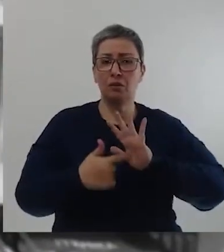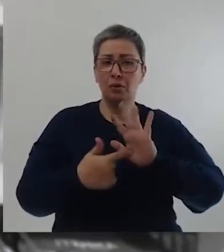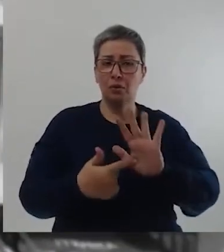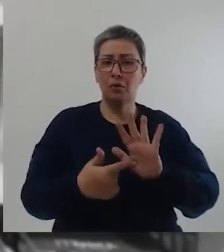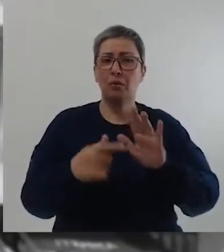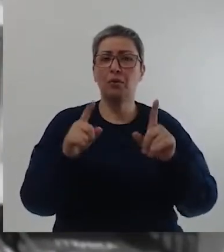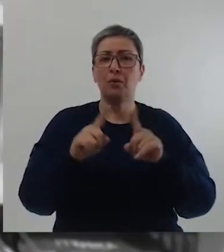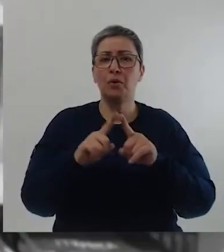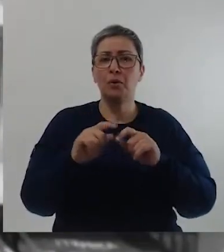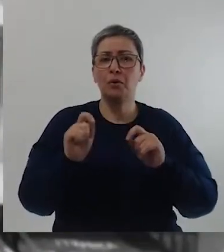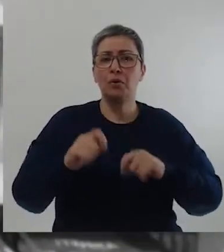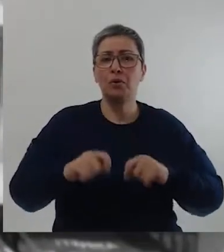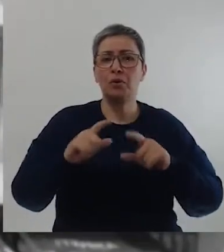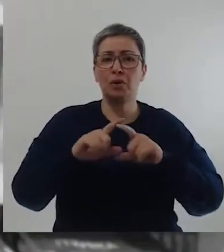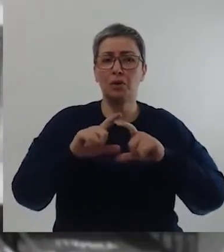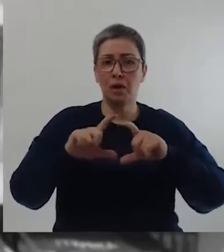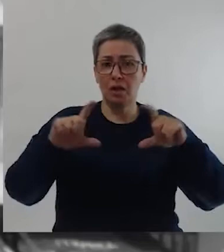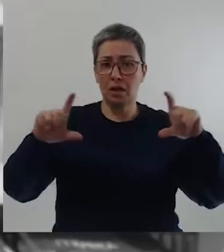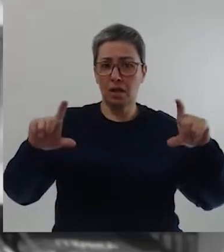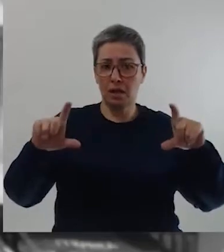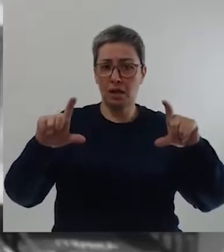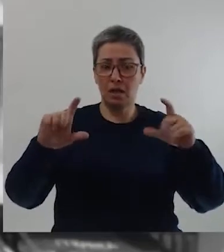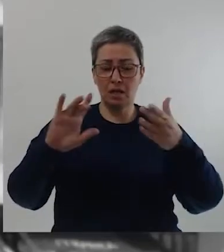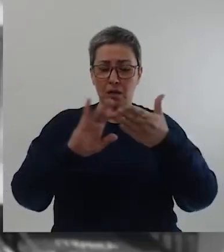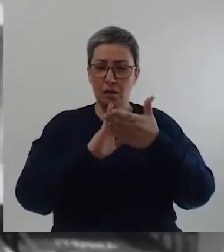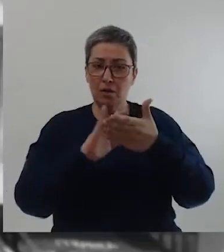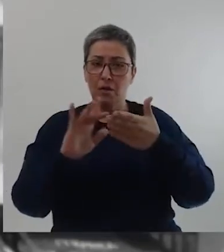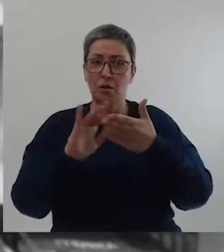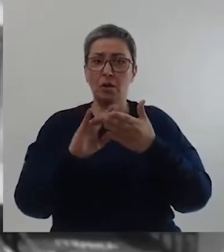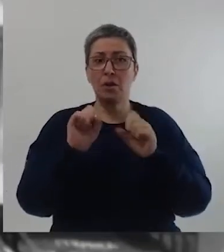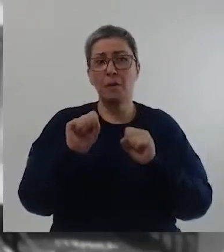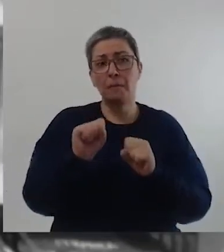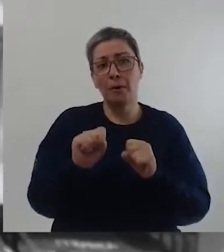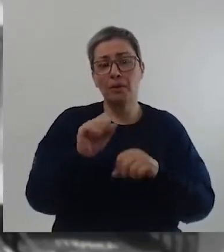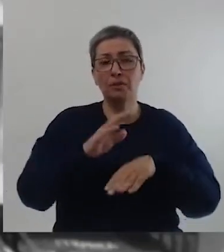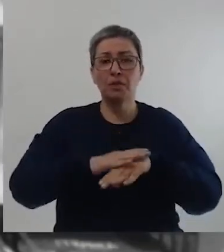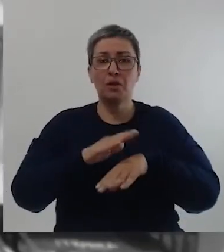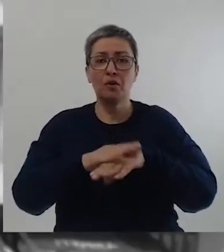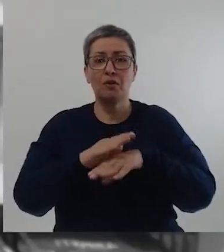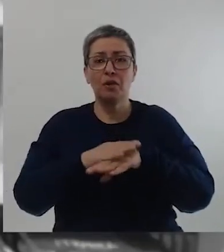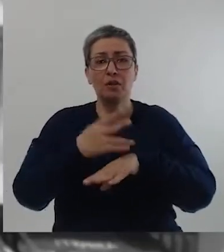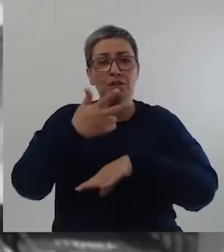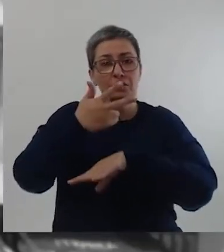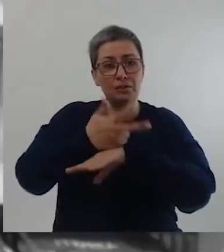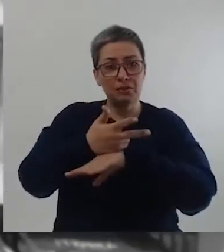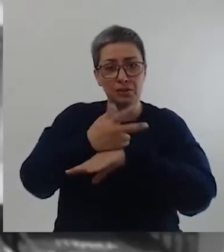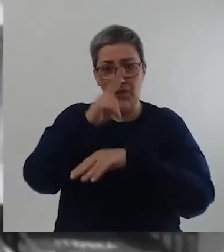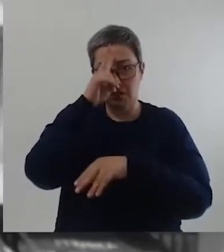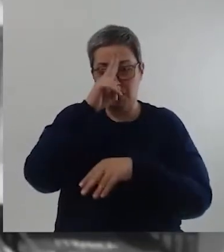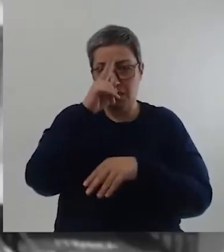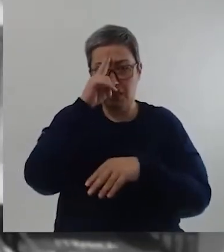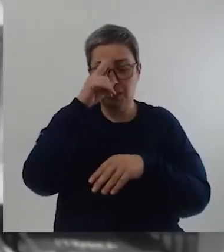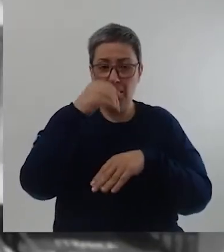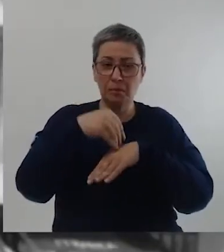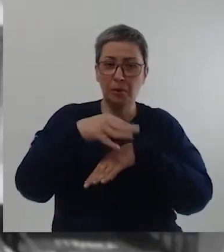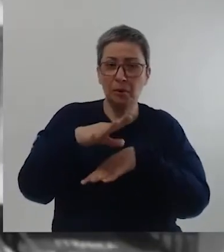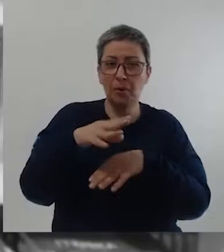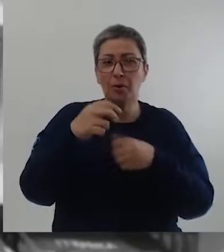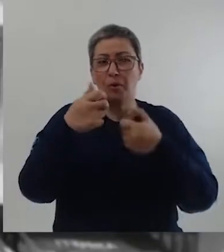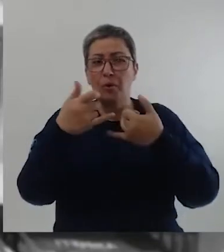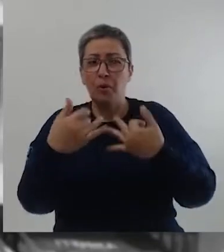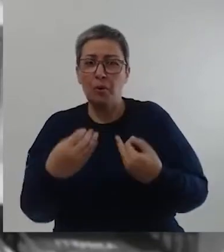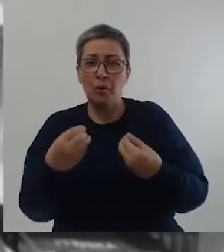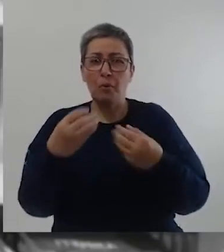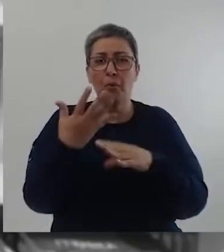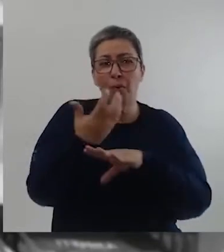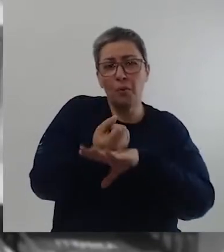apresentando a posição o celular para fazer as gravações de vídeo lembra que nós comentamos